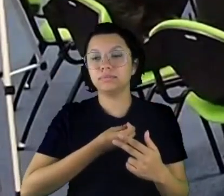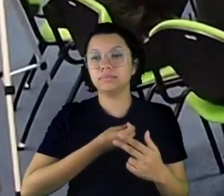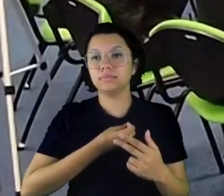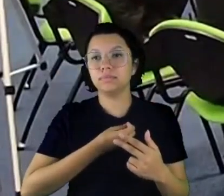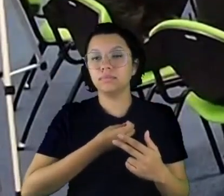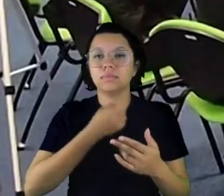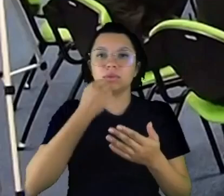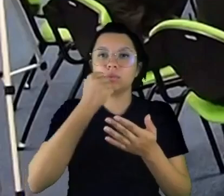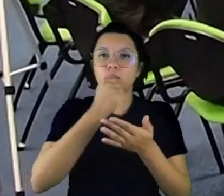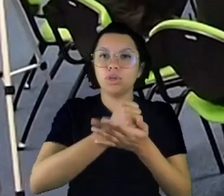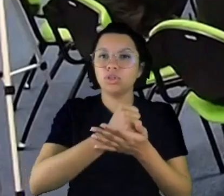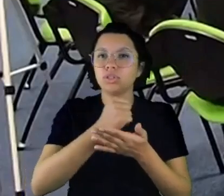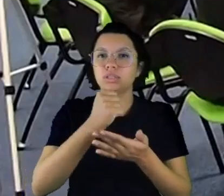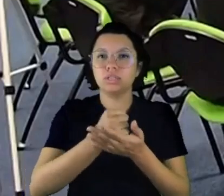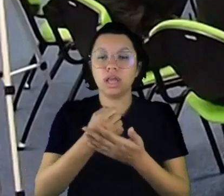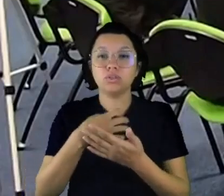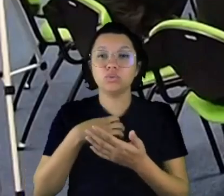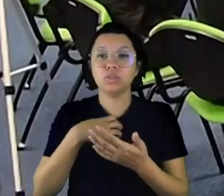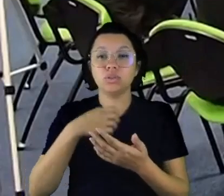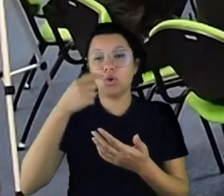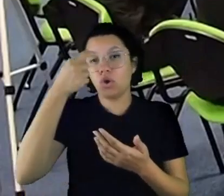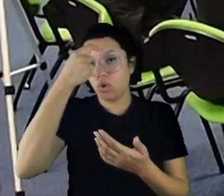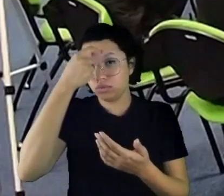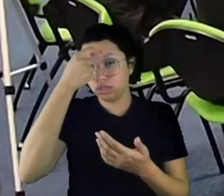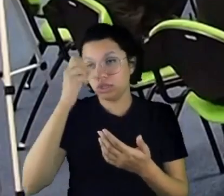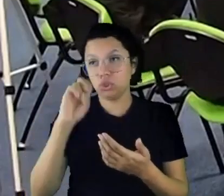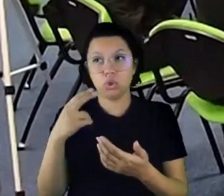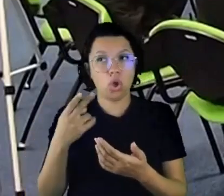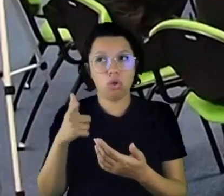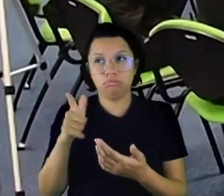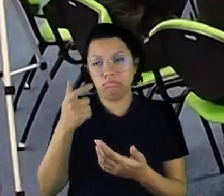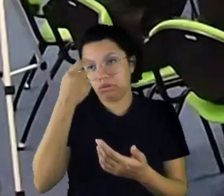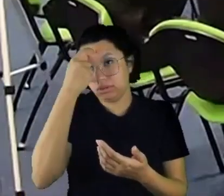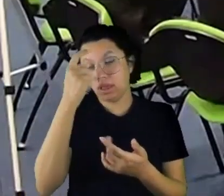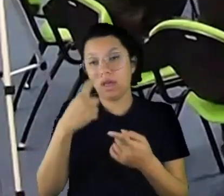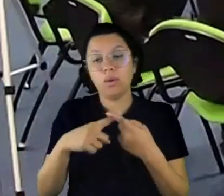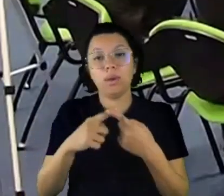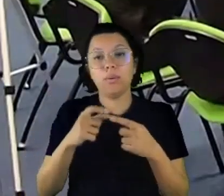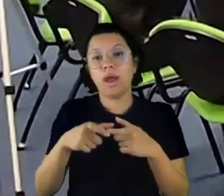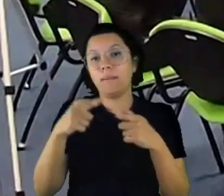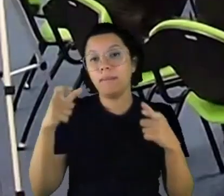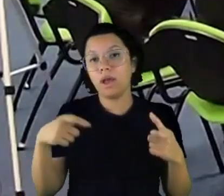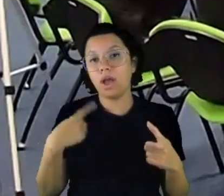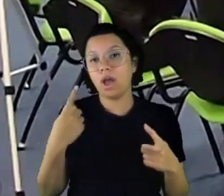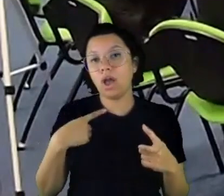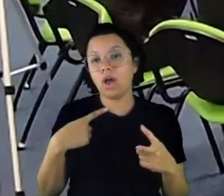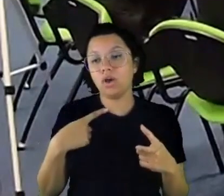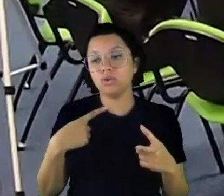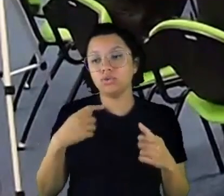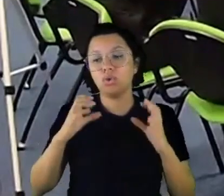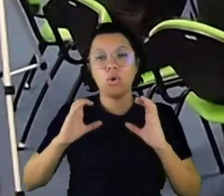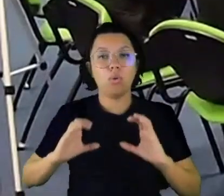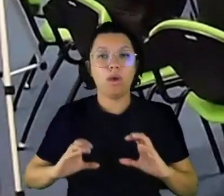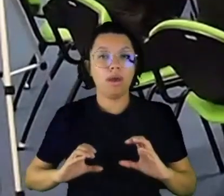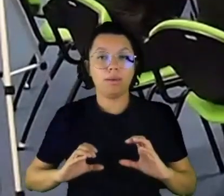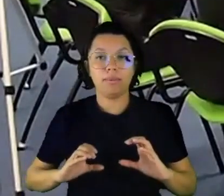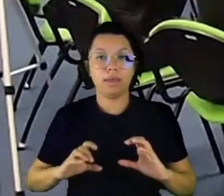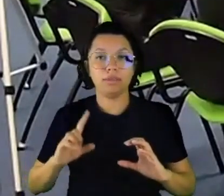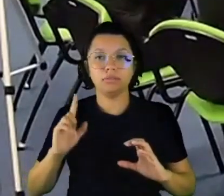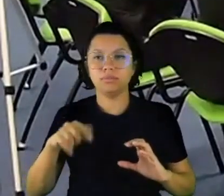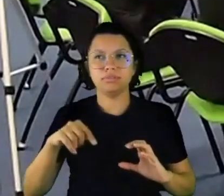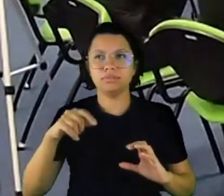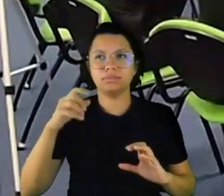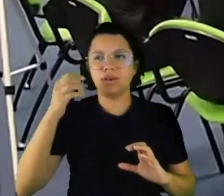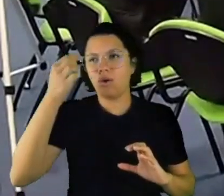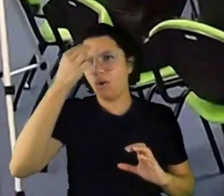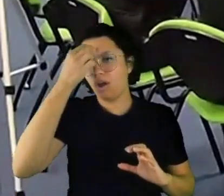registradas de forma consciente ou inconsciente, porque muitas vezes as nossas atitudes, elas não são conscientes. Eu não sei por que eu faço isso, mas eu